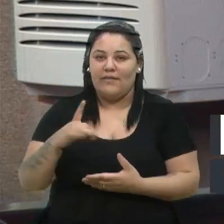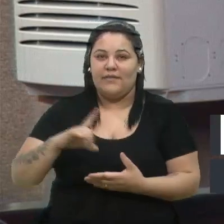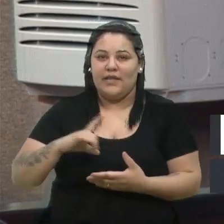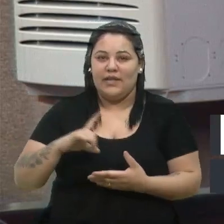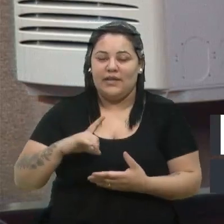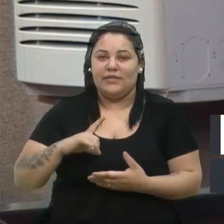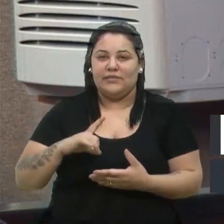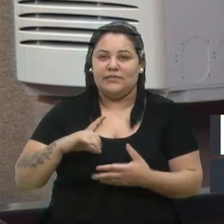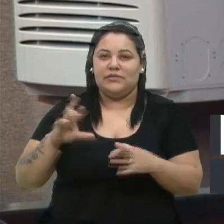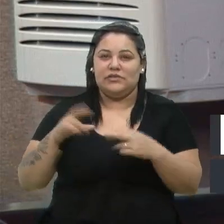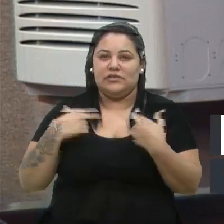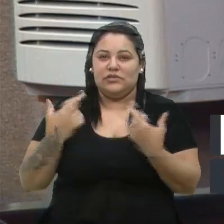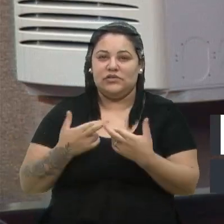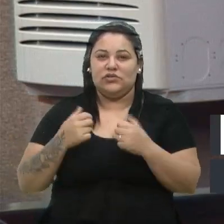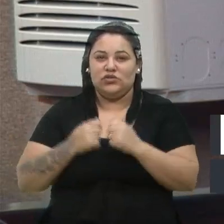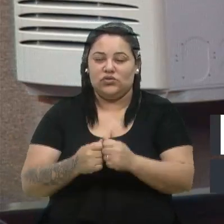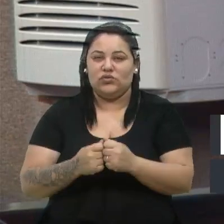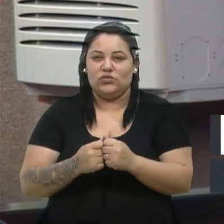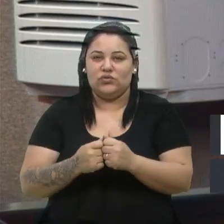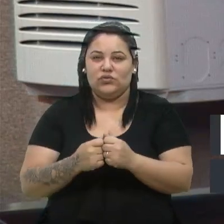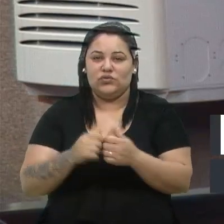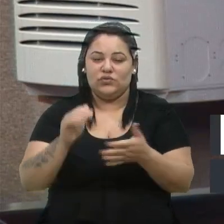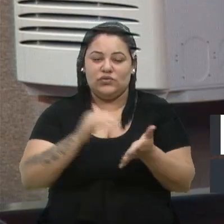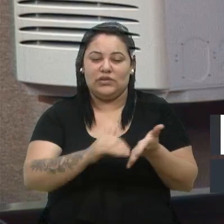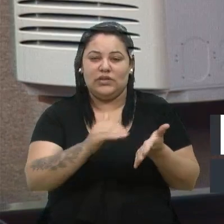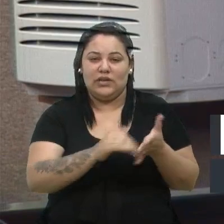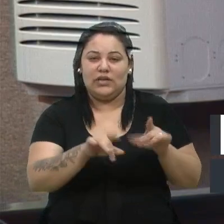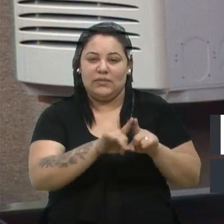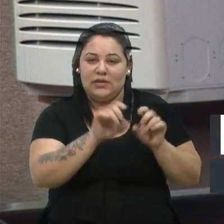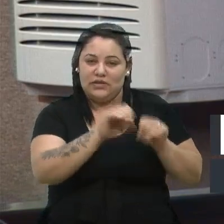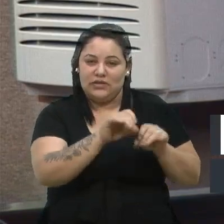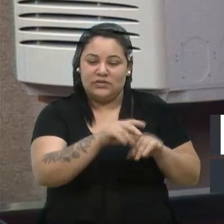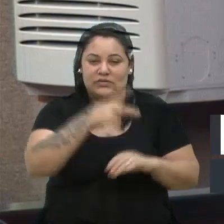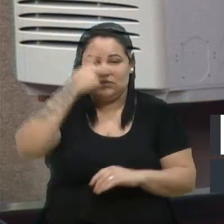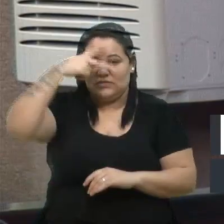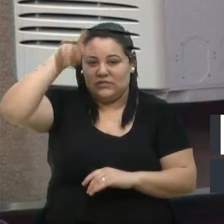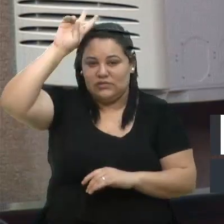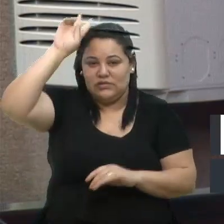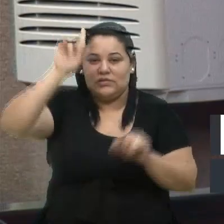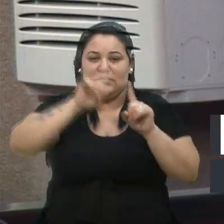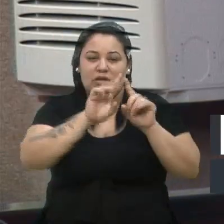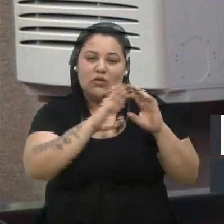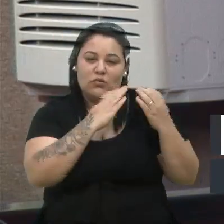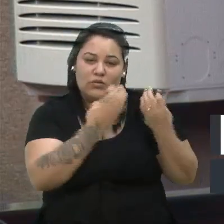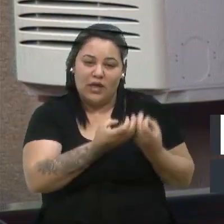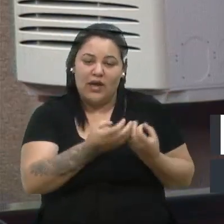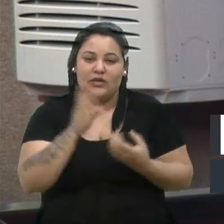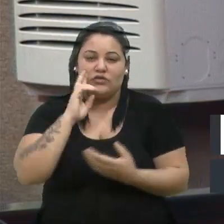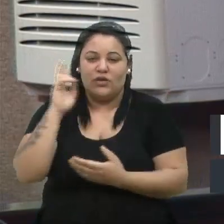essa reunião com o secretário da Educação, Edson da Rosa, com a comunidade,